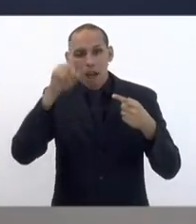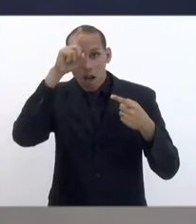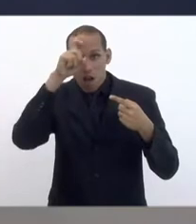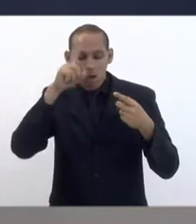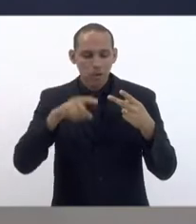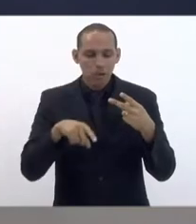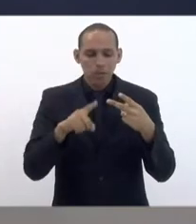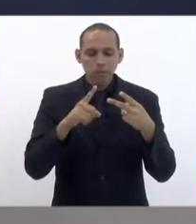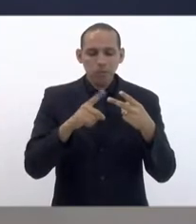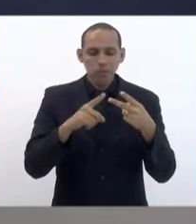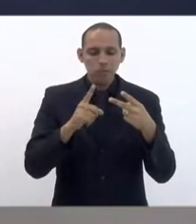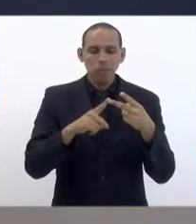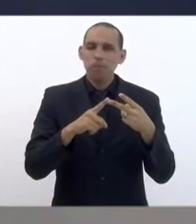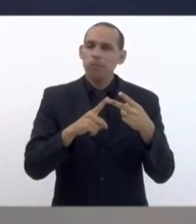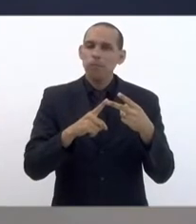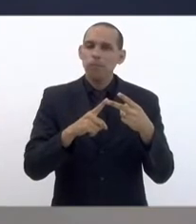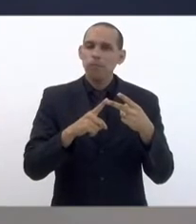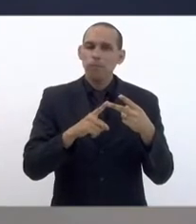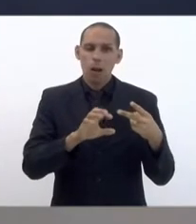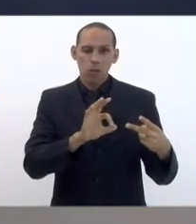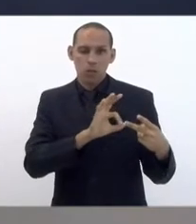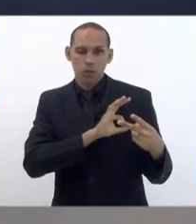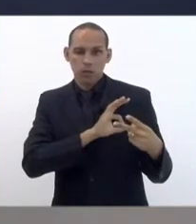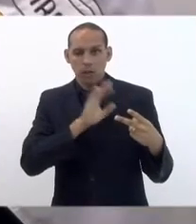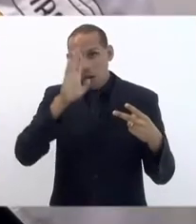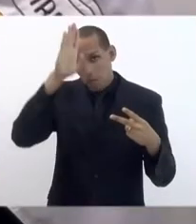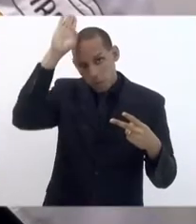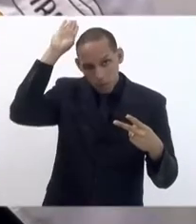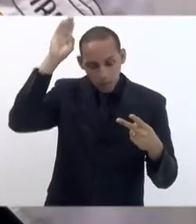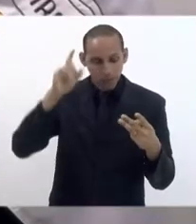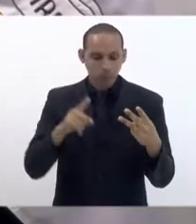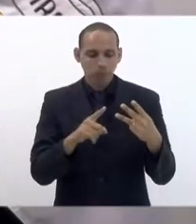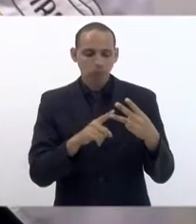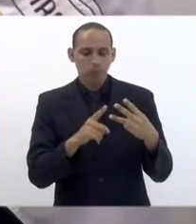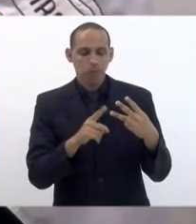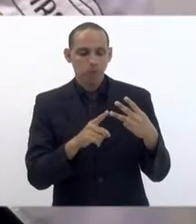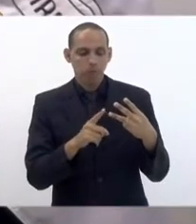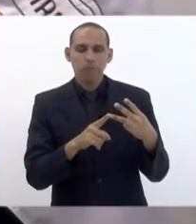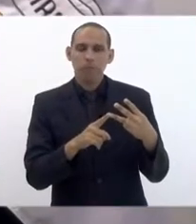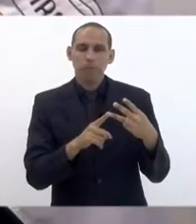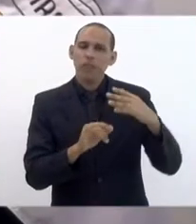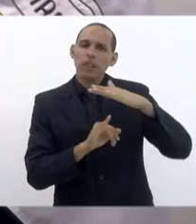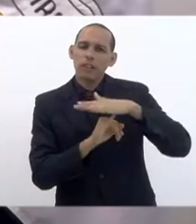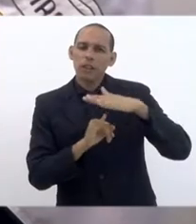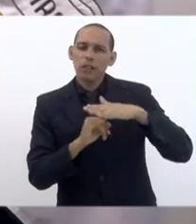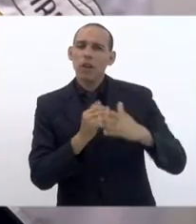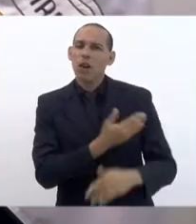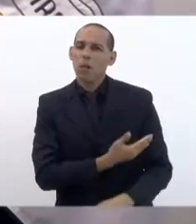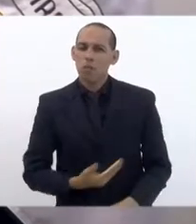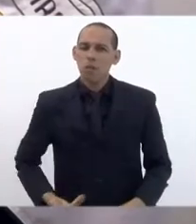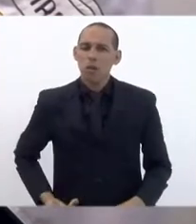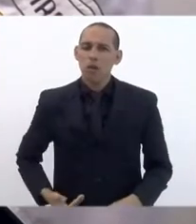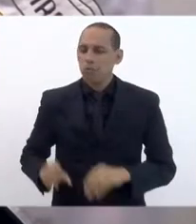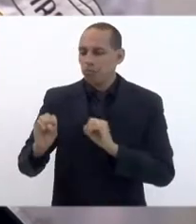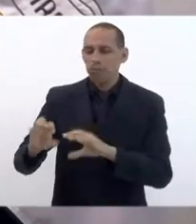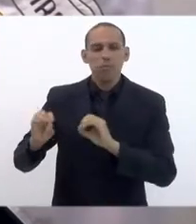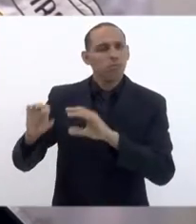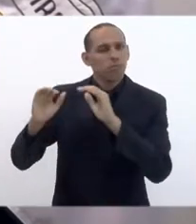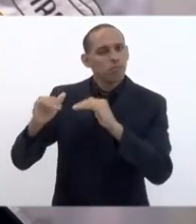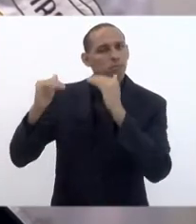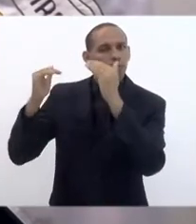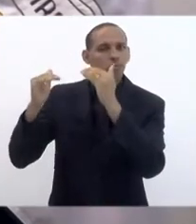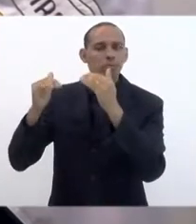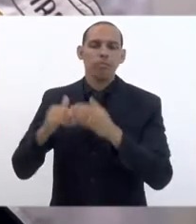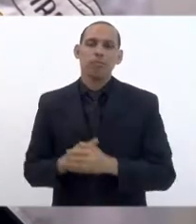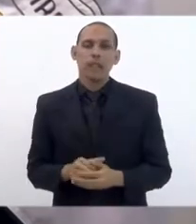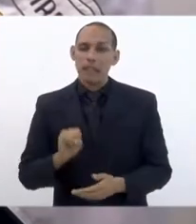segundo do Polícia Militar e Corpo de Bombeiros, e o terceiro das instituições públicas de ensino superior. Eu queria que,